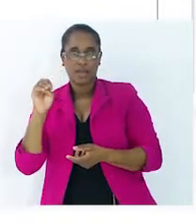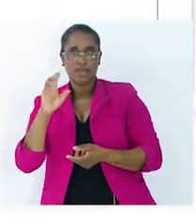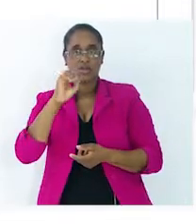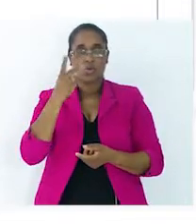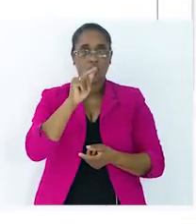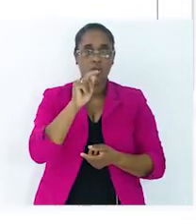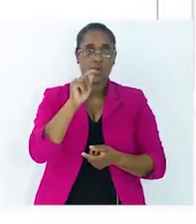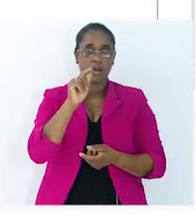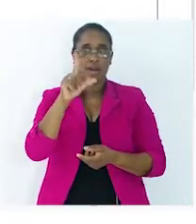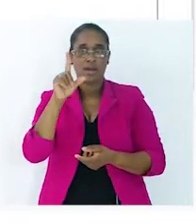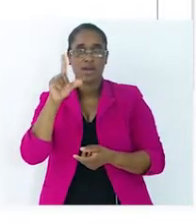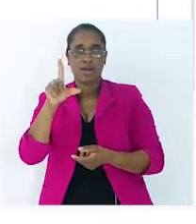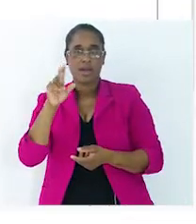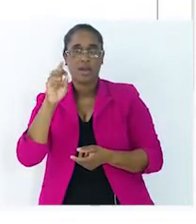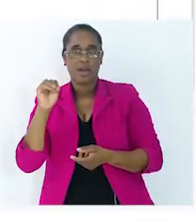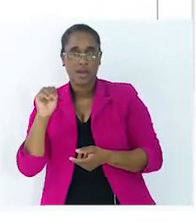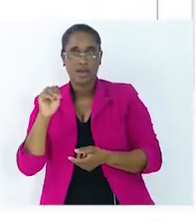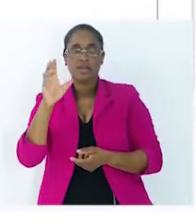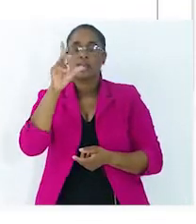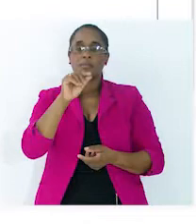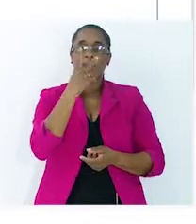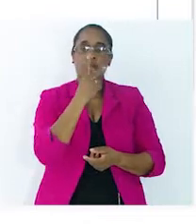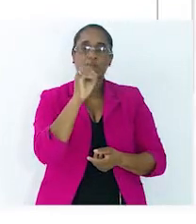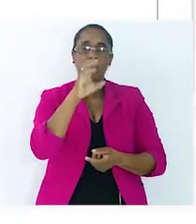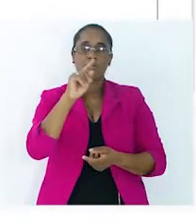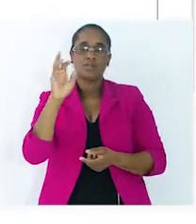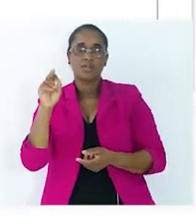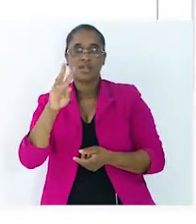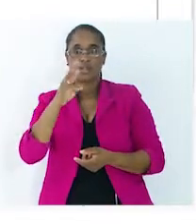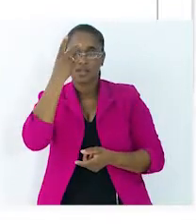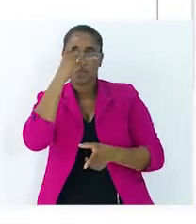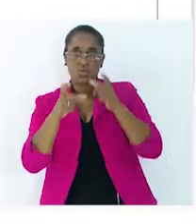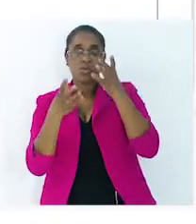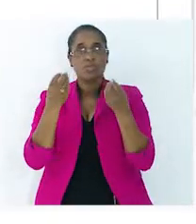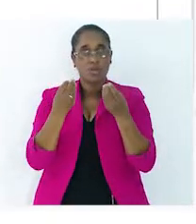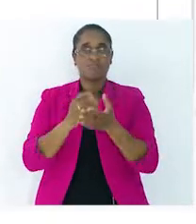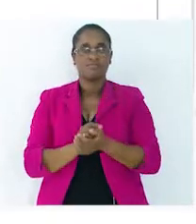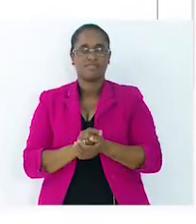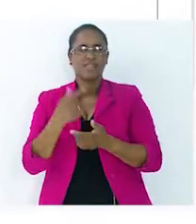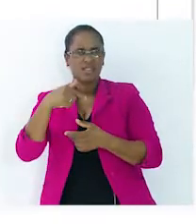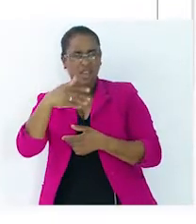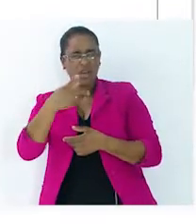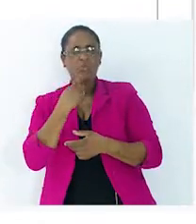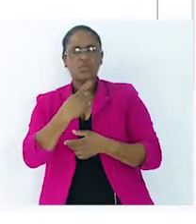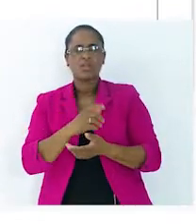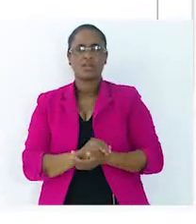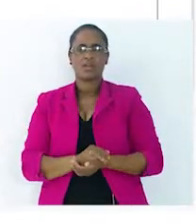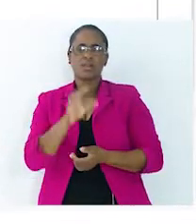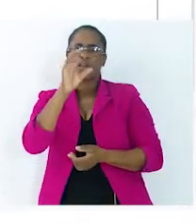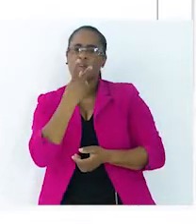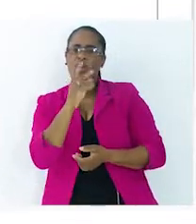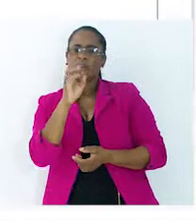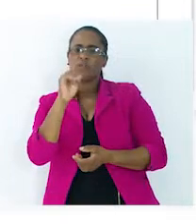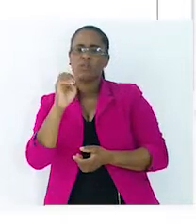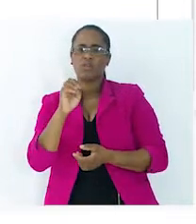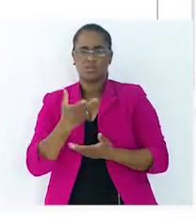vocês, que representa a terceira pessoa do plural. Estarão a perguntar, e o vós? O vós